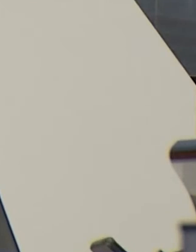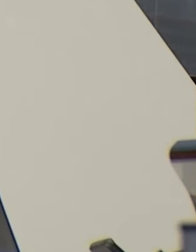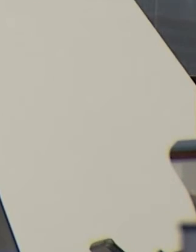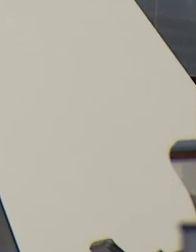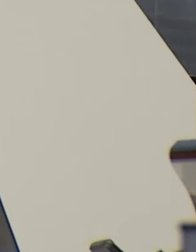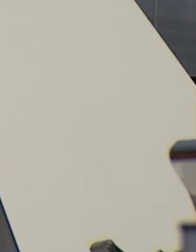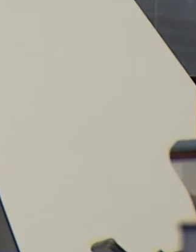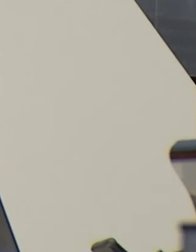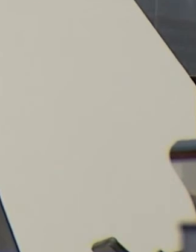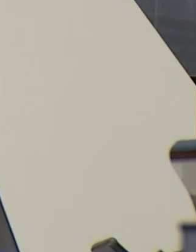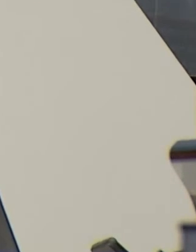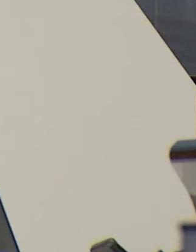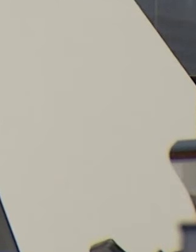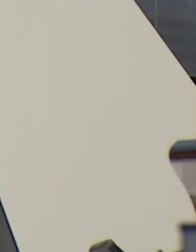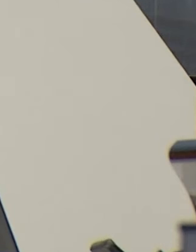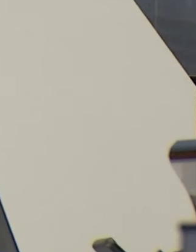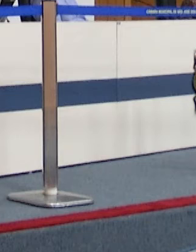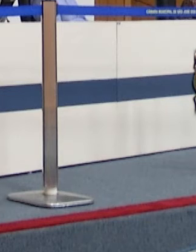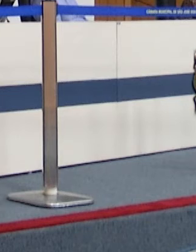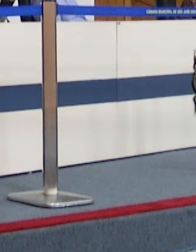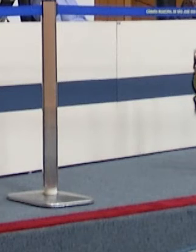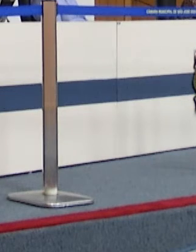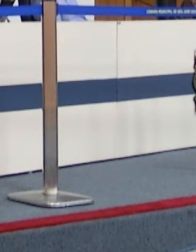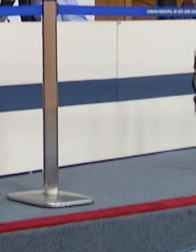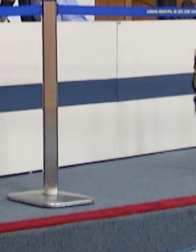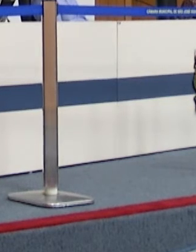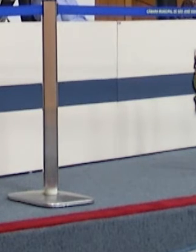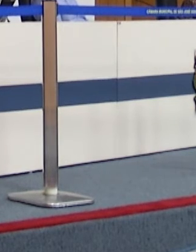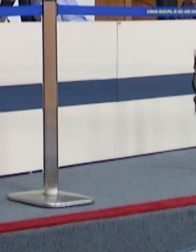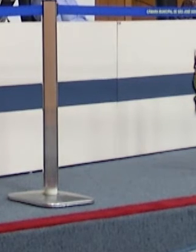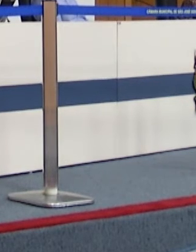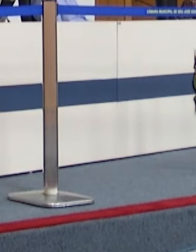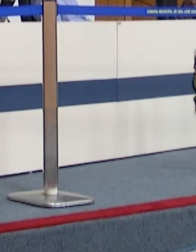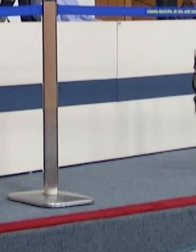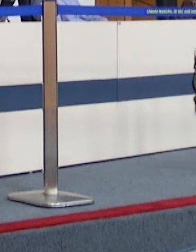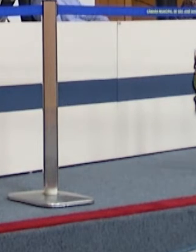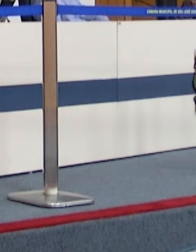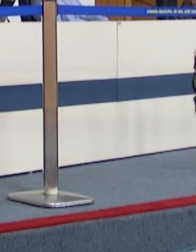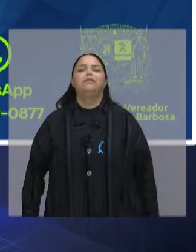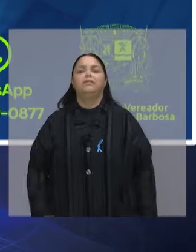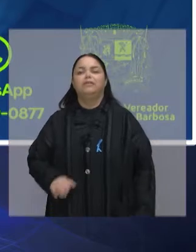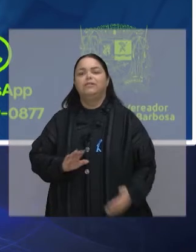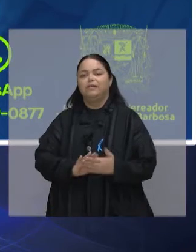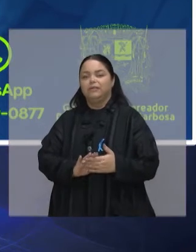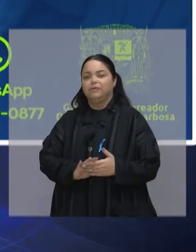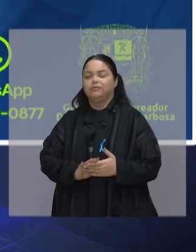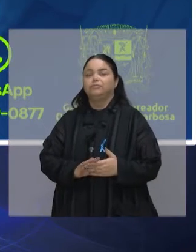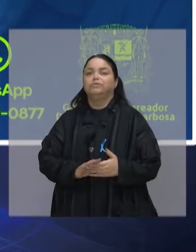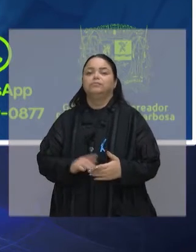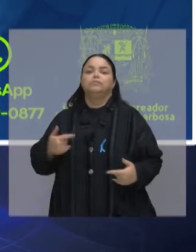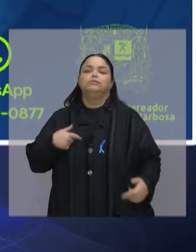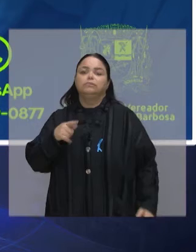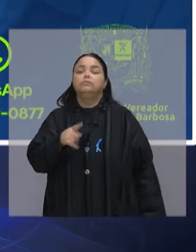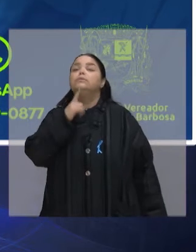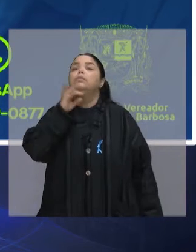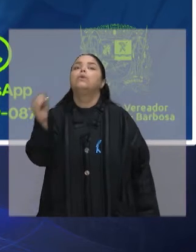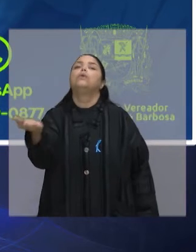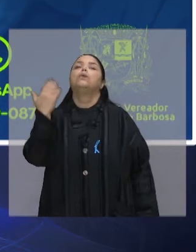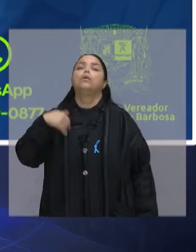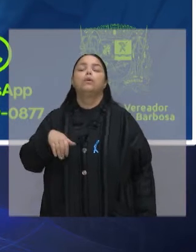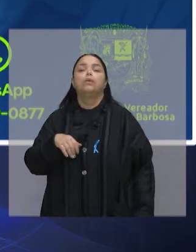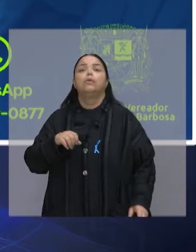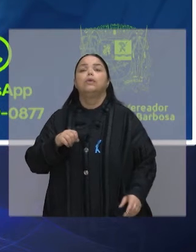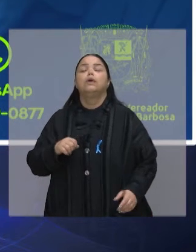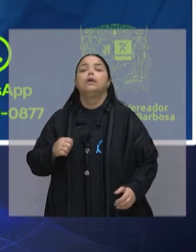ocorrido na Câmara de Campinas. Ainda teve homenagens na tribuna. O vereador doutor José Cláudio